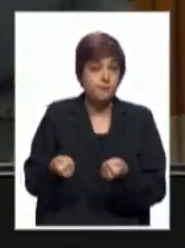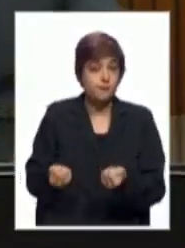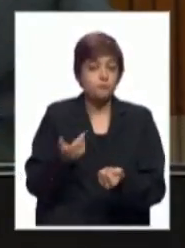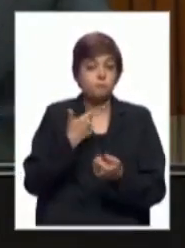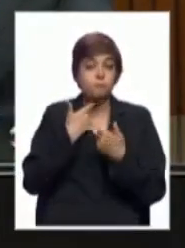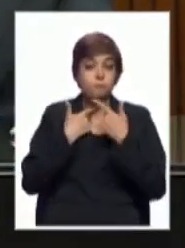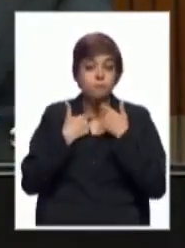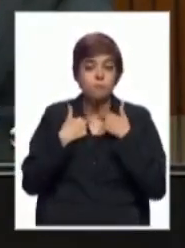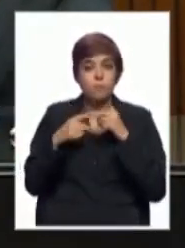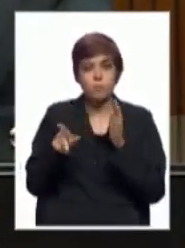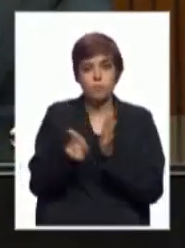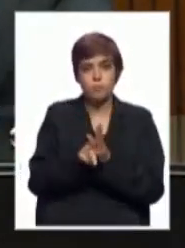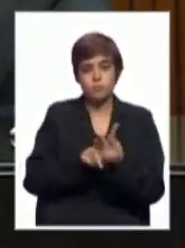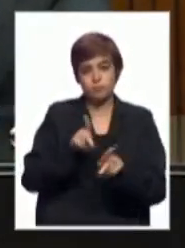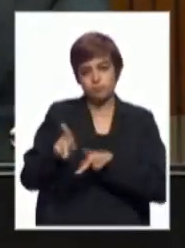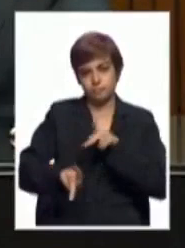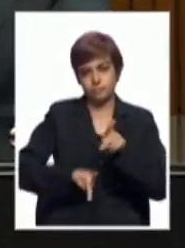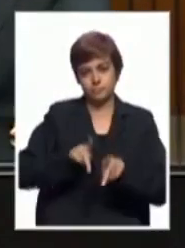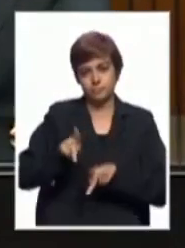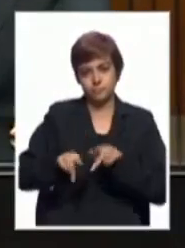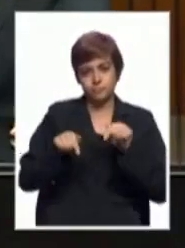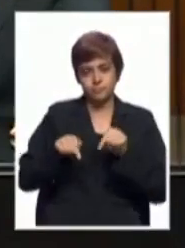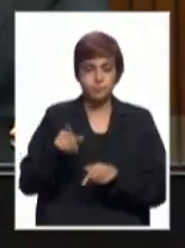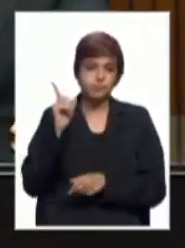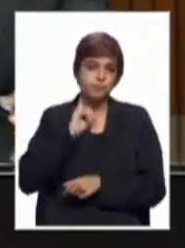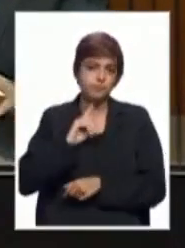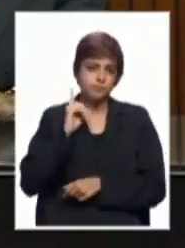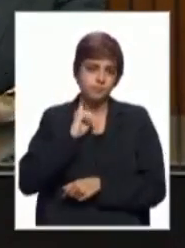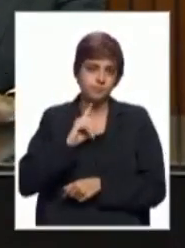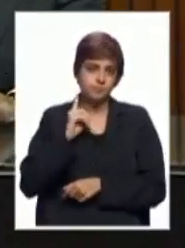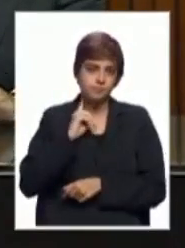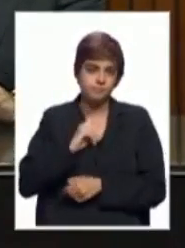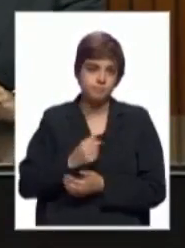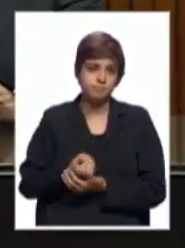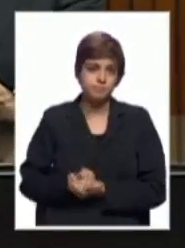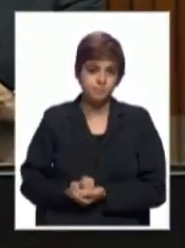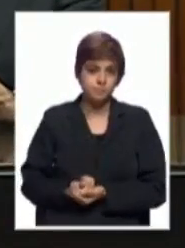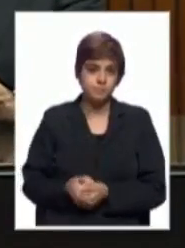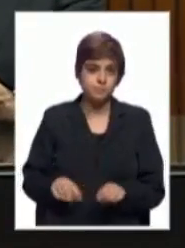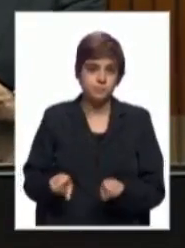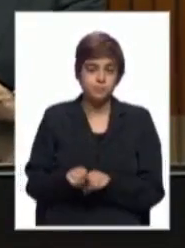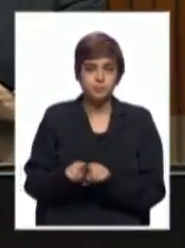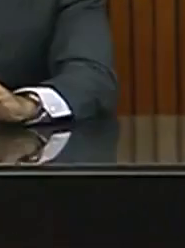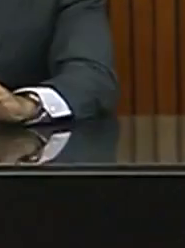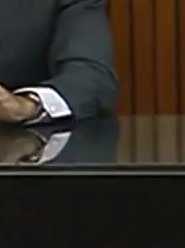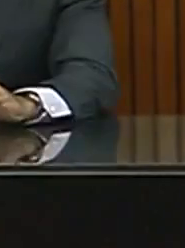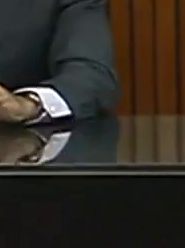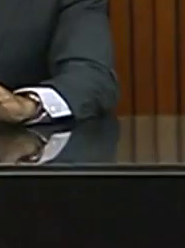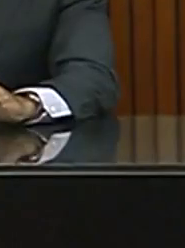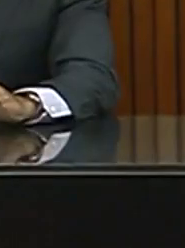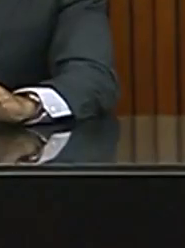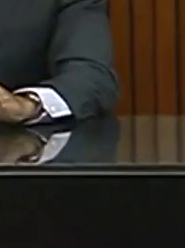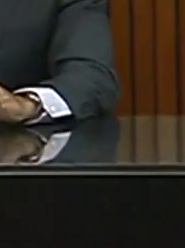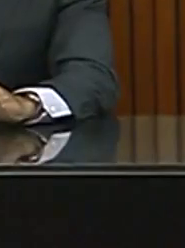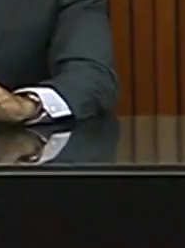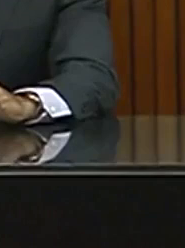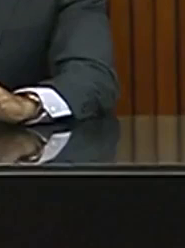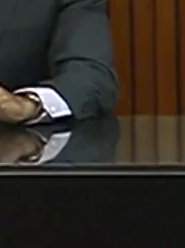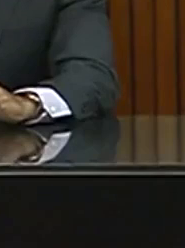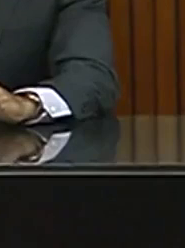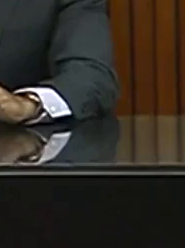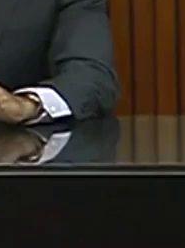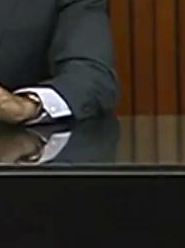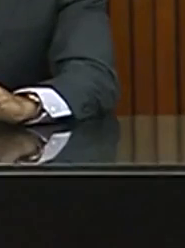interesses da população mineira. Marco, aproveitando esse momento do discurso do deputado Agostinho Patrus Filho,